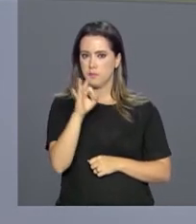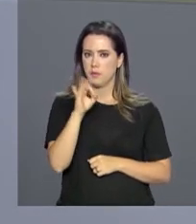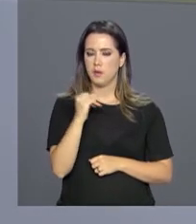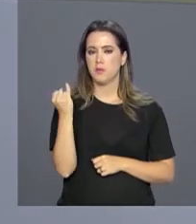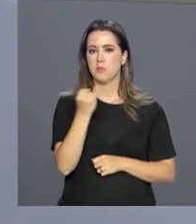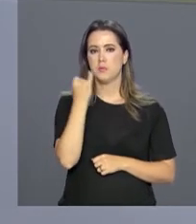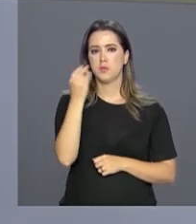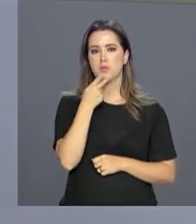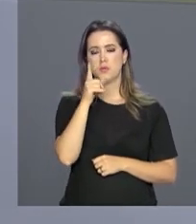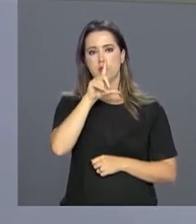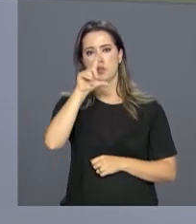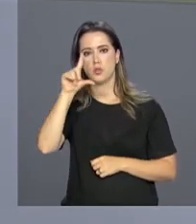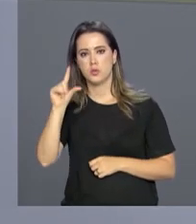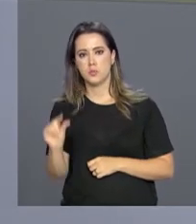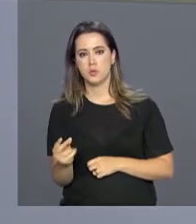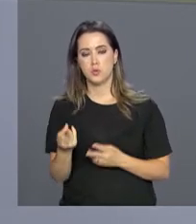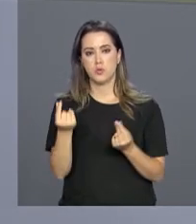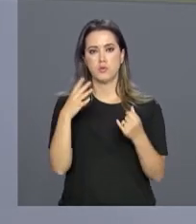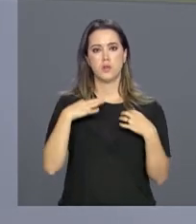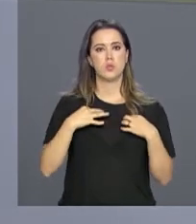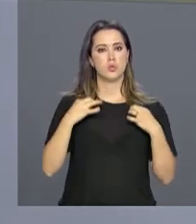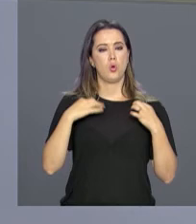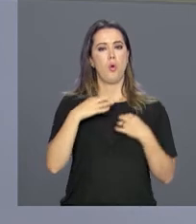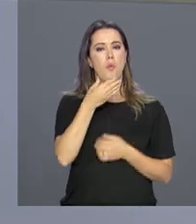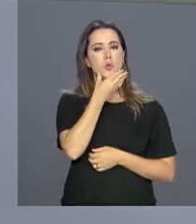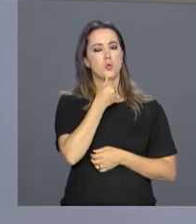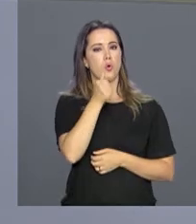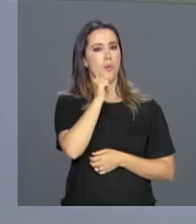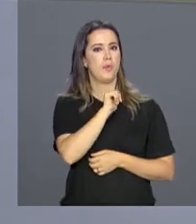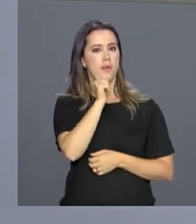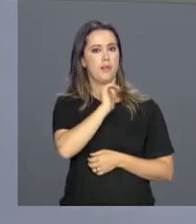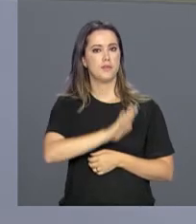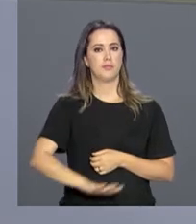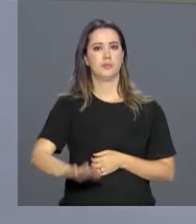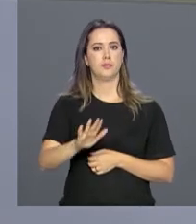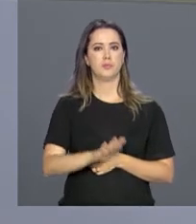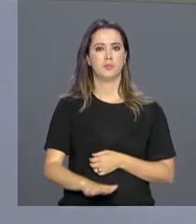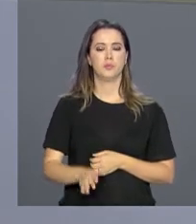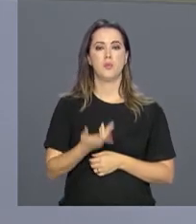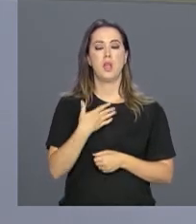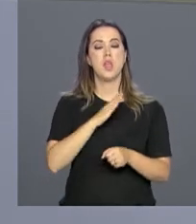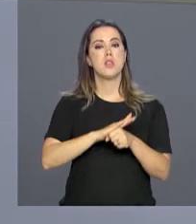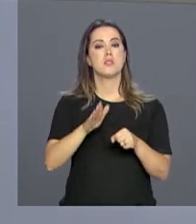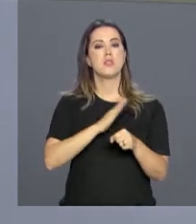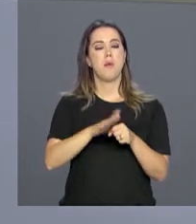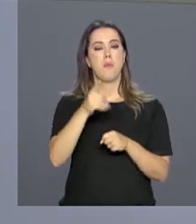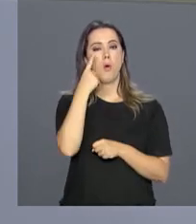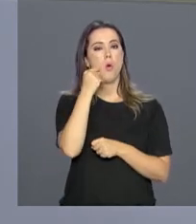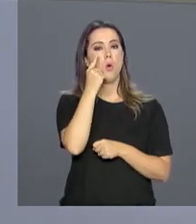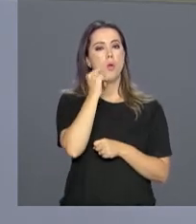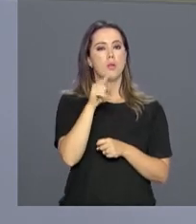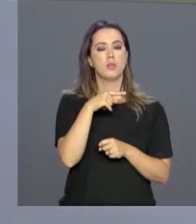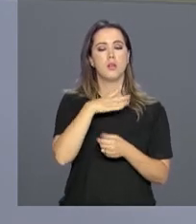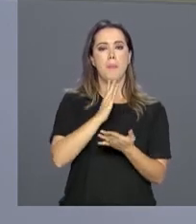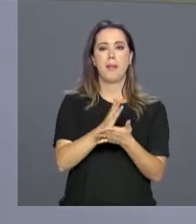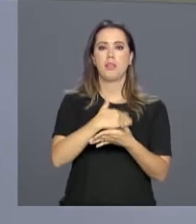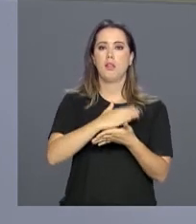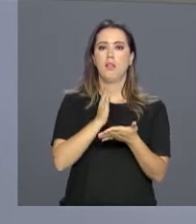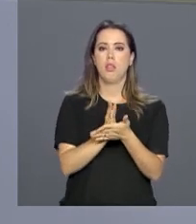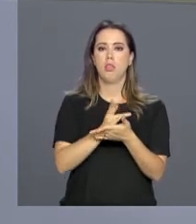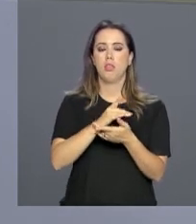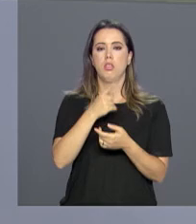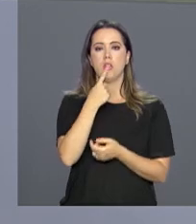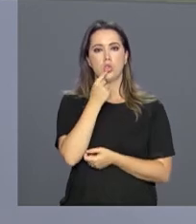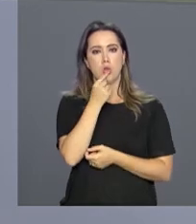destaque na queda de preços de roupas masculinas femininas e infantis cebola batata-inglesa tomate frutas e